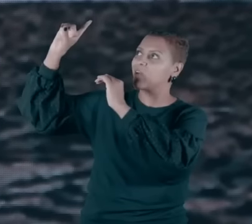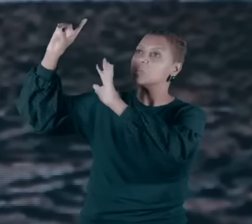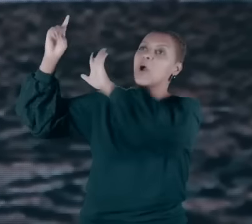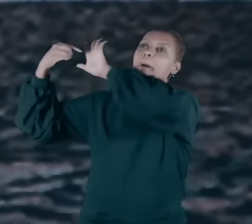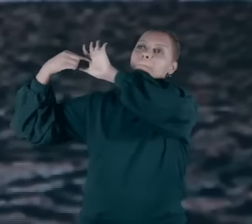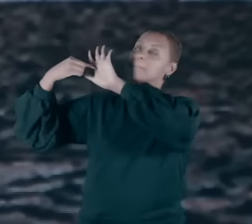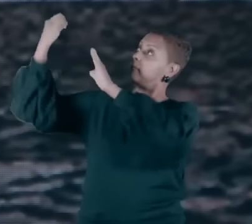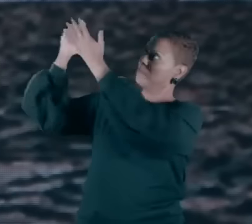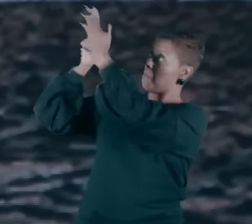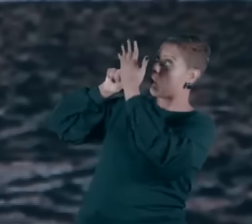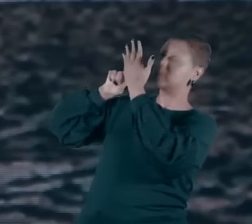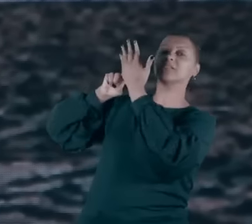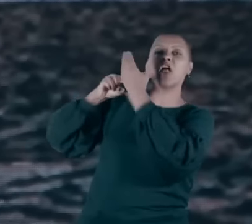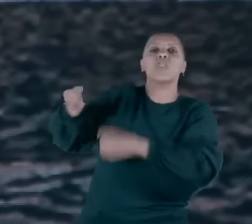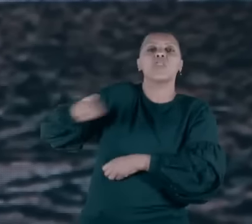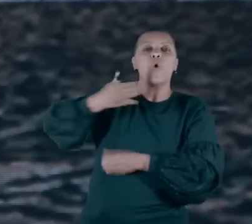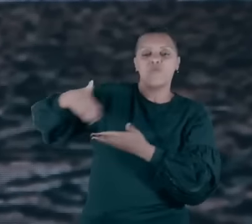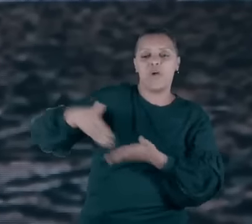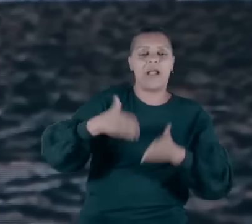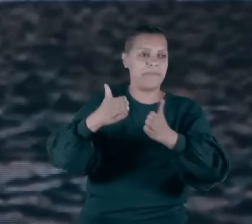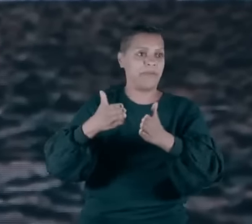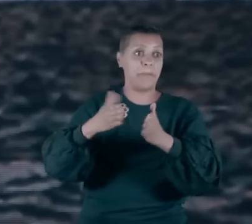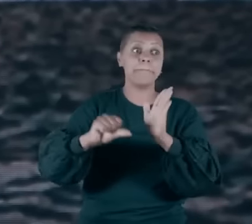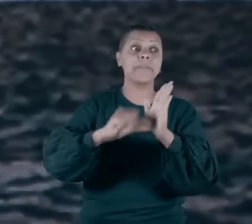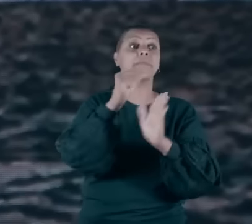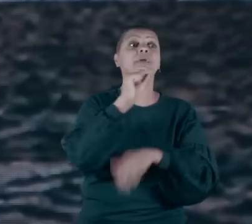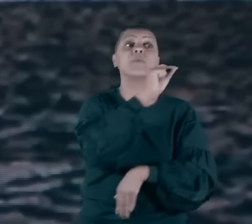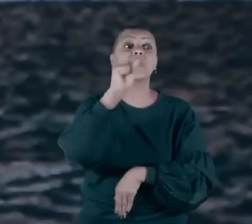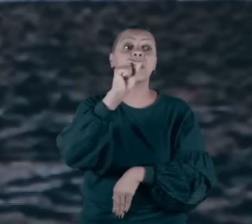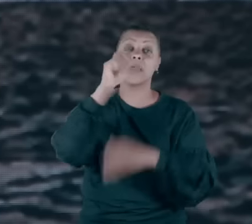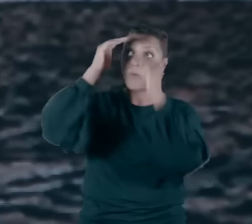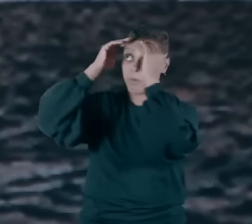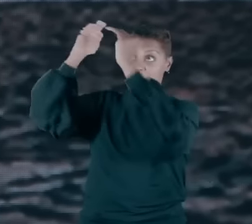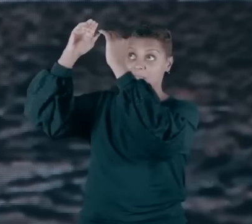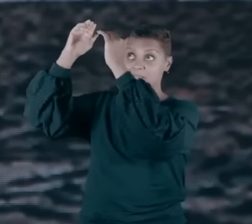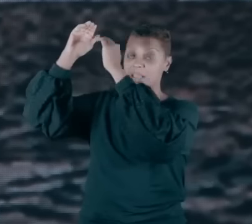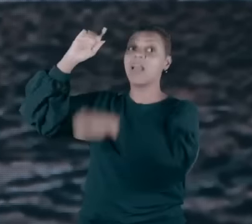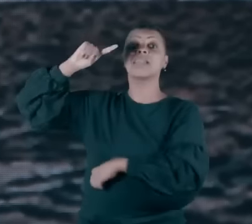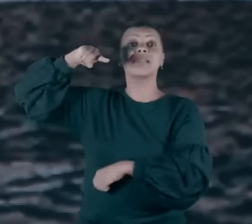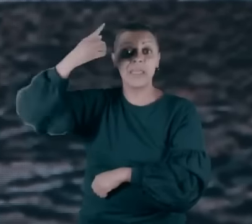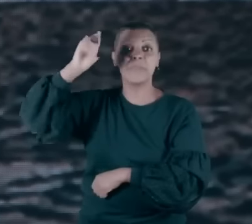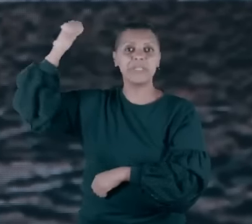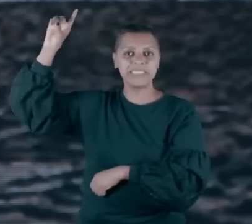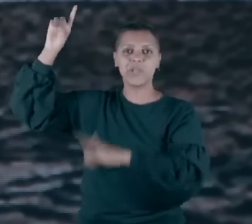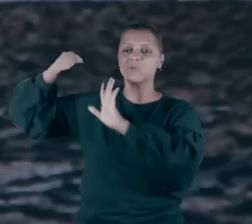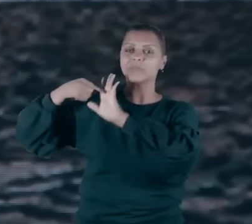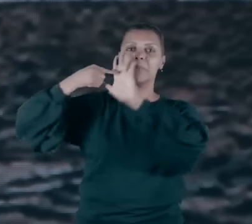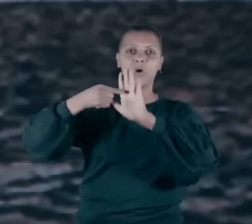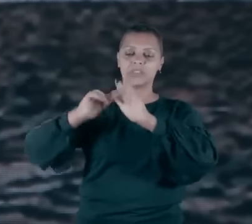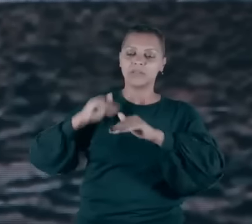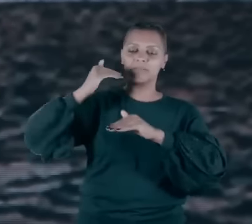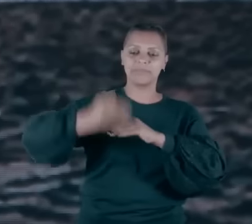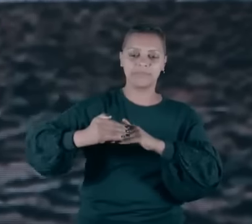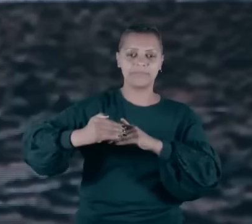passo presta atenção diga assim somente após obediência Deus lhe mostrou o próximo passo e a gente vê isso